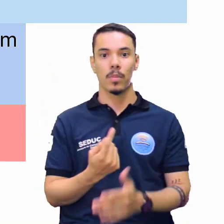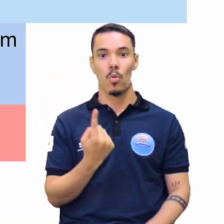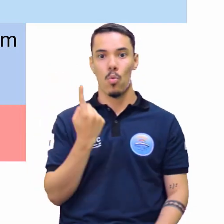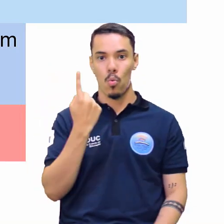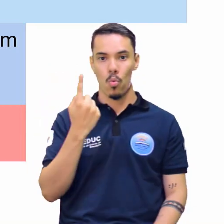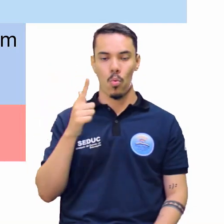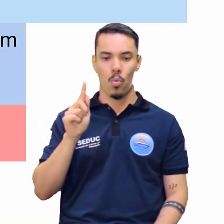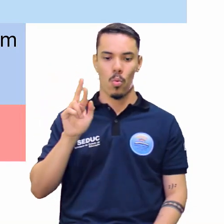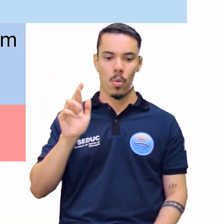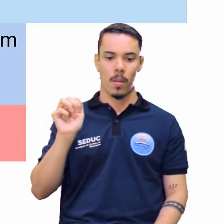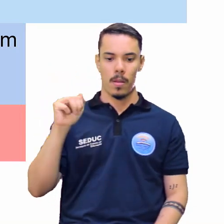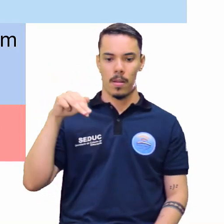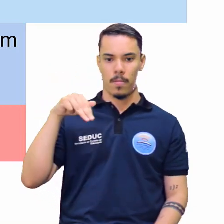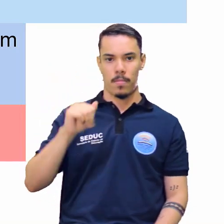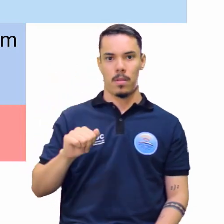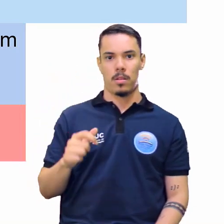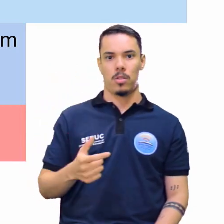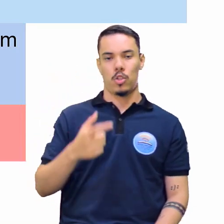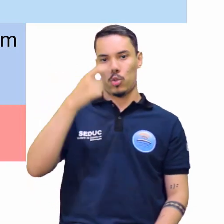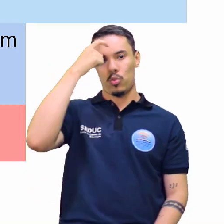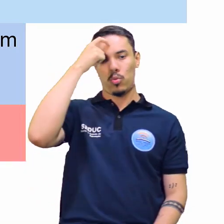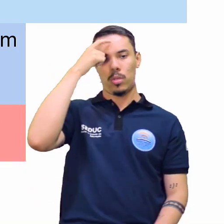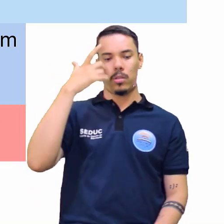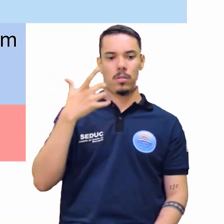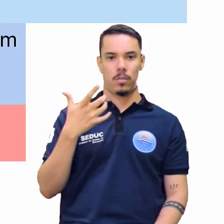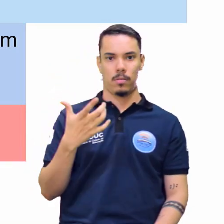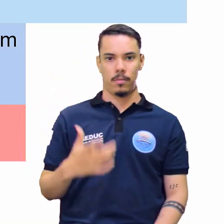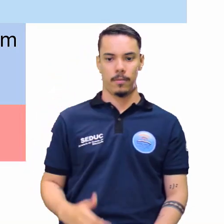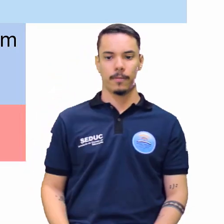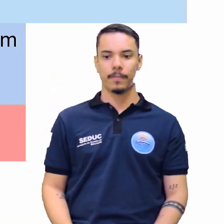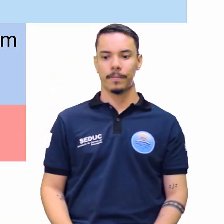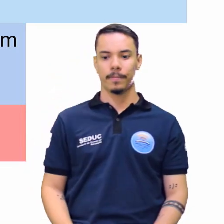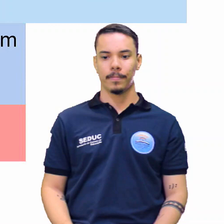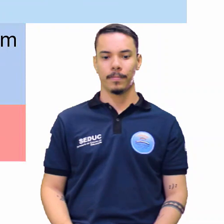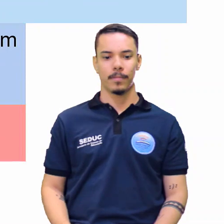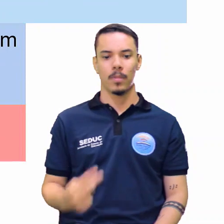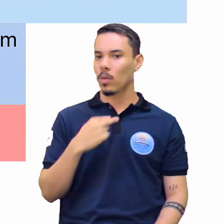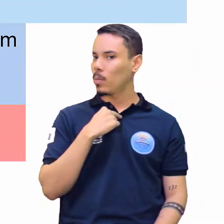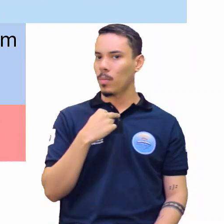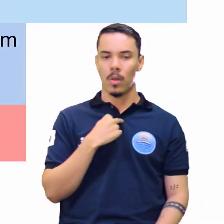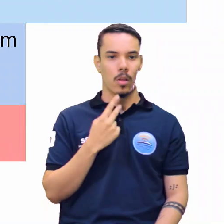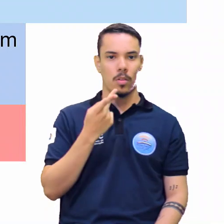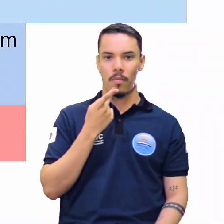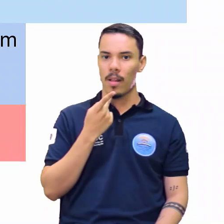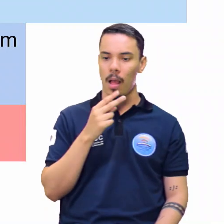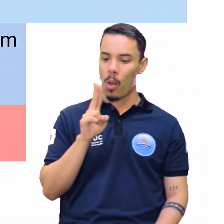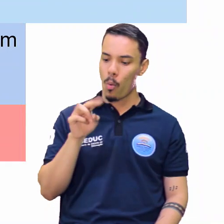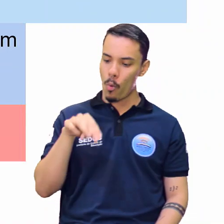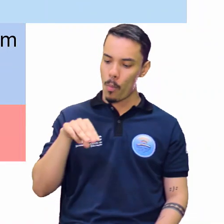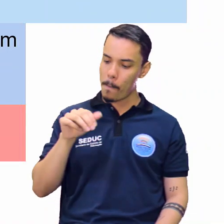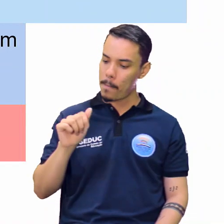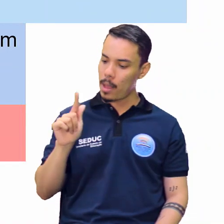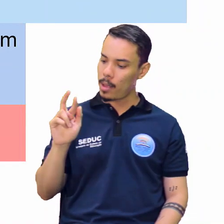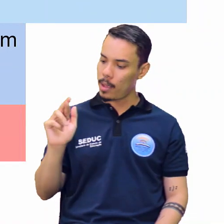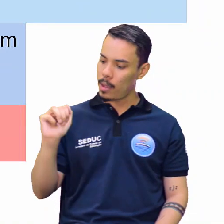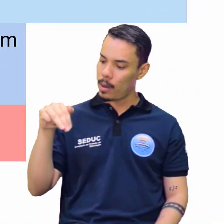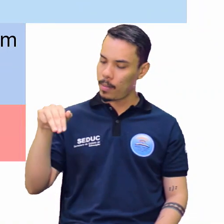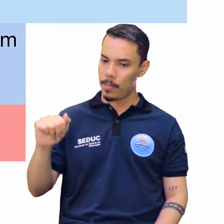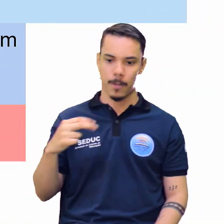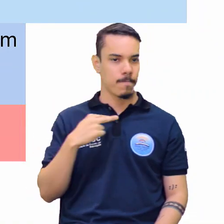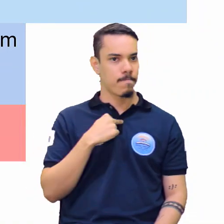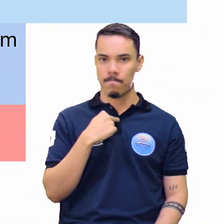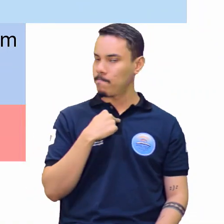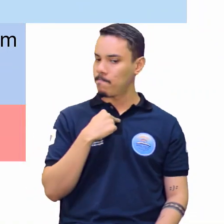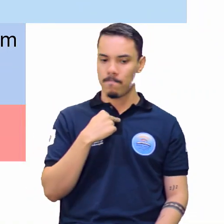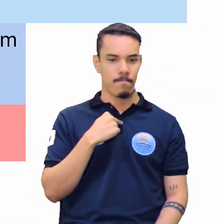um grama de juízo não posso falar uma grama de juízo